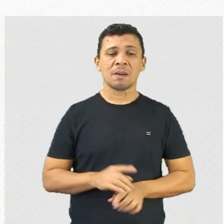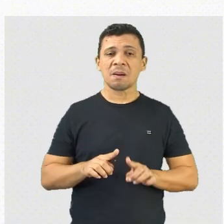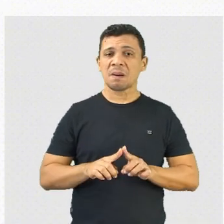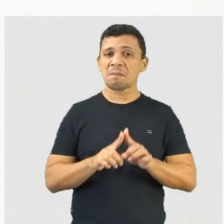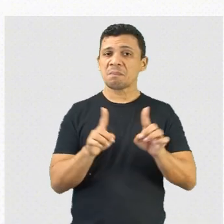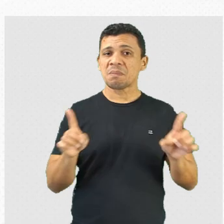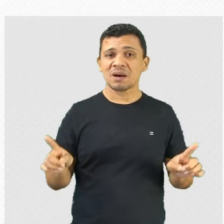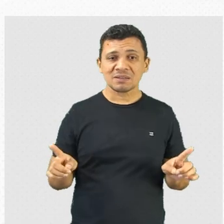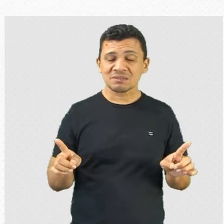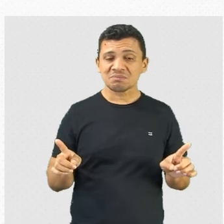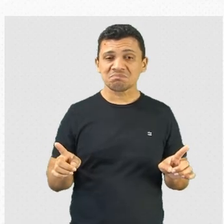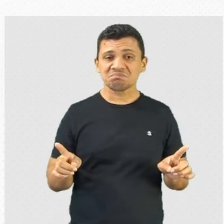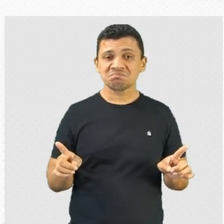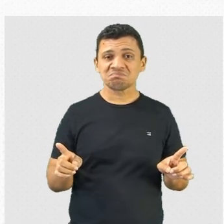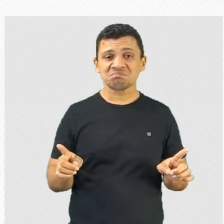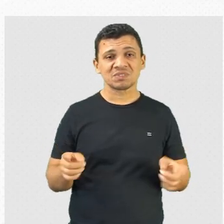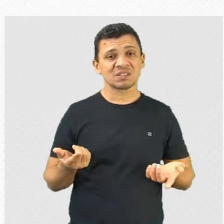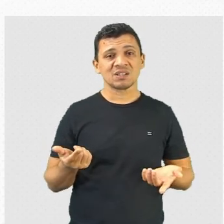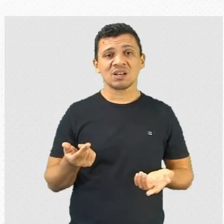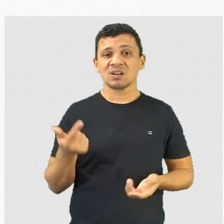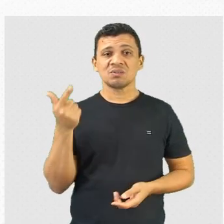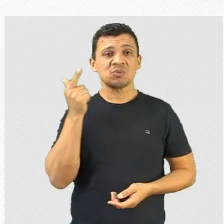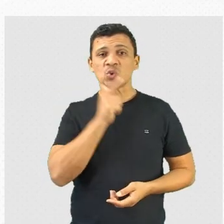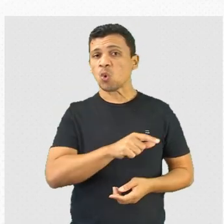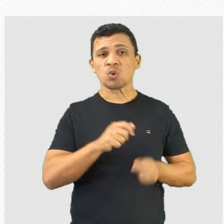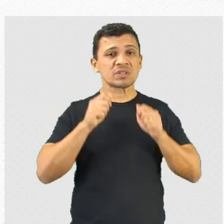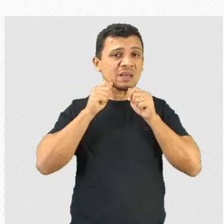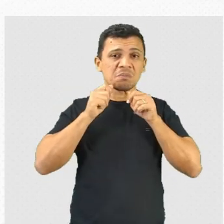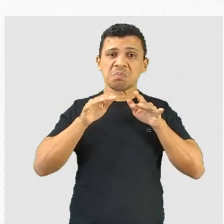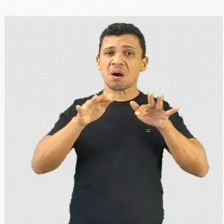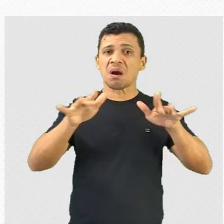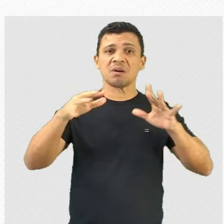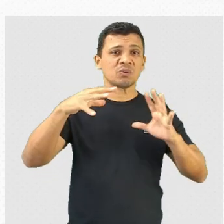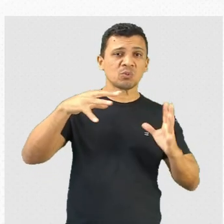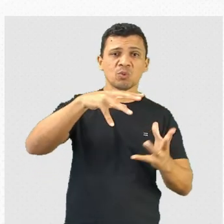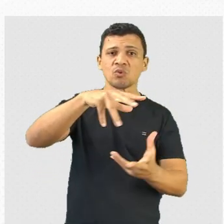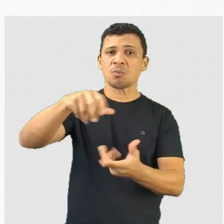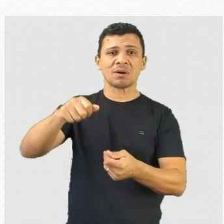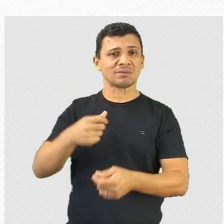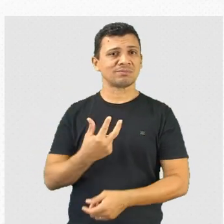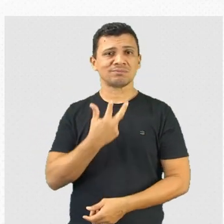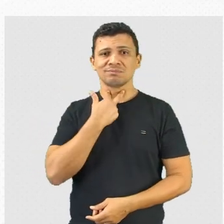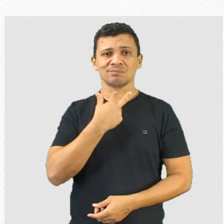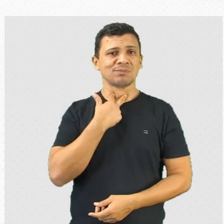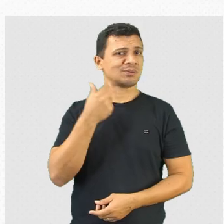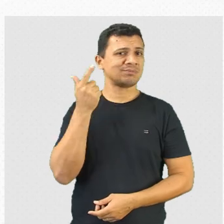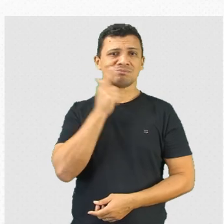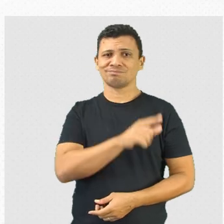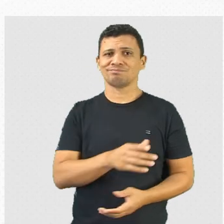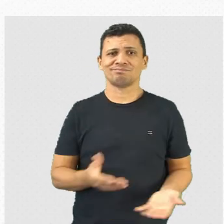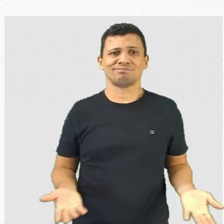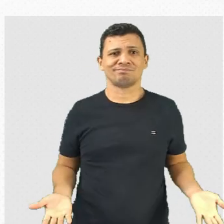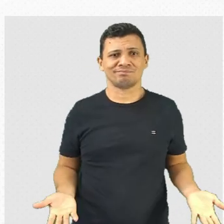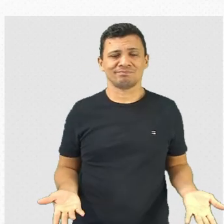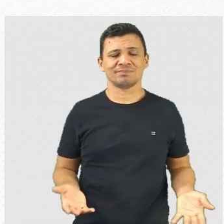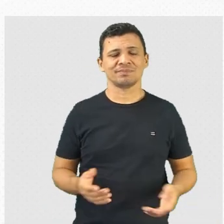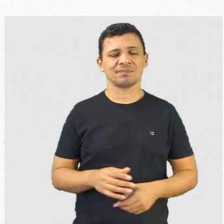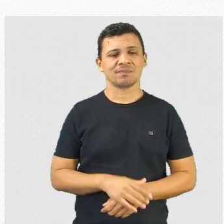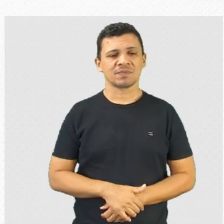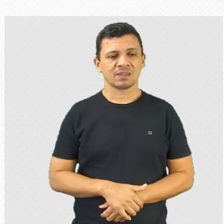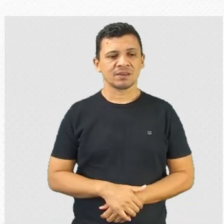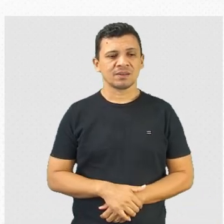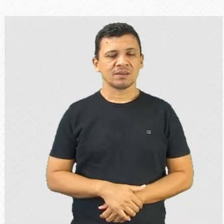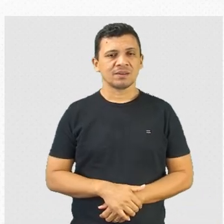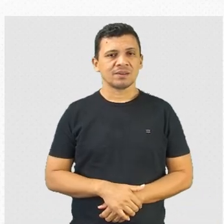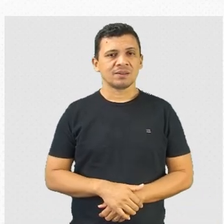tem aí, não atingem globalmente muitas pessoas. Não